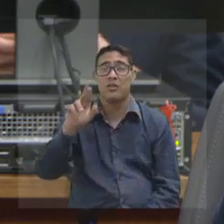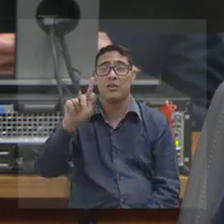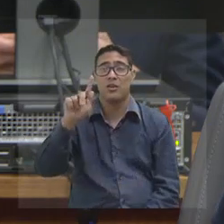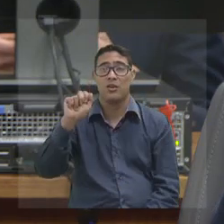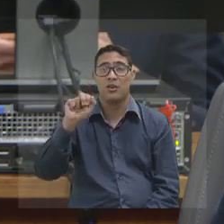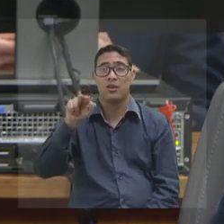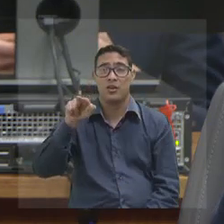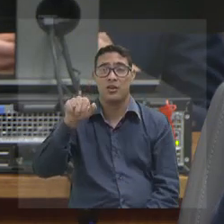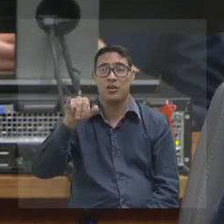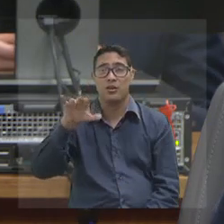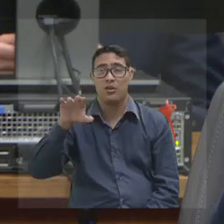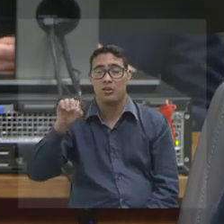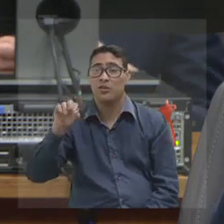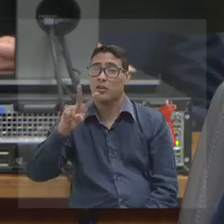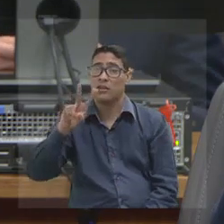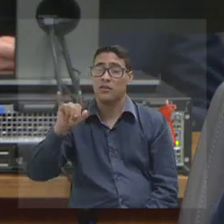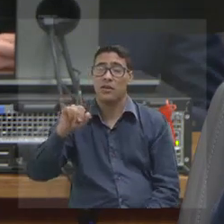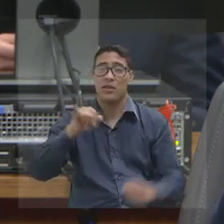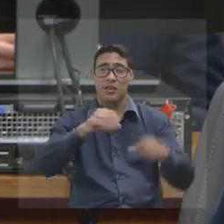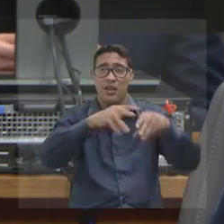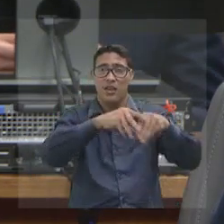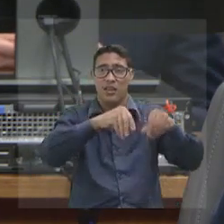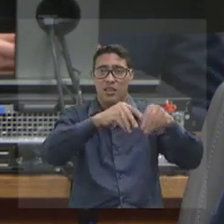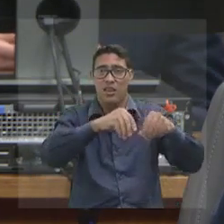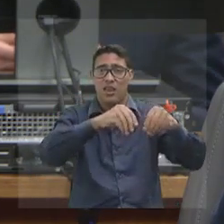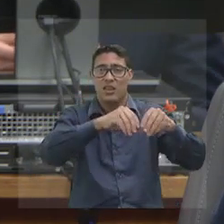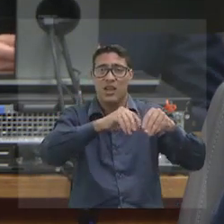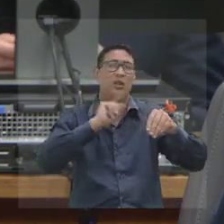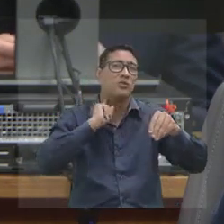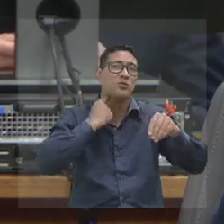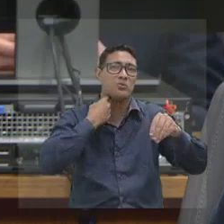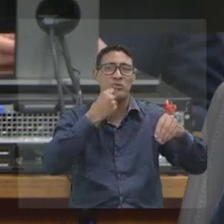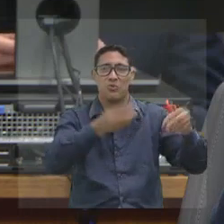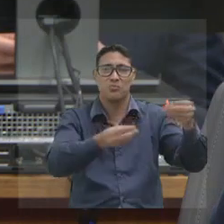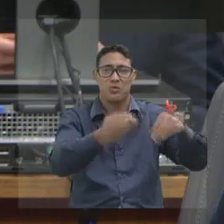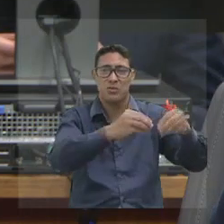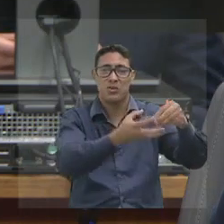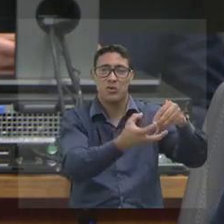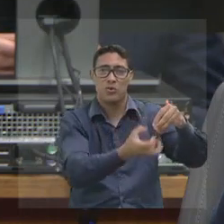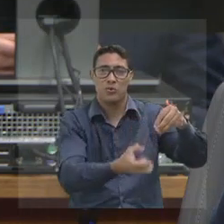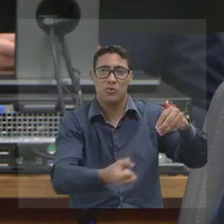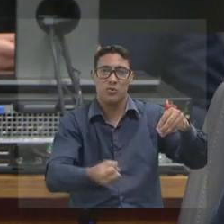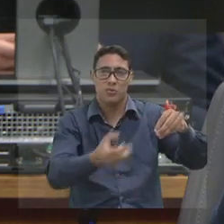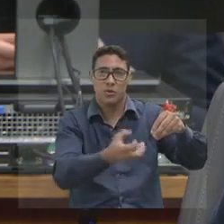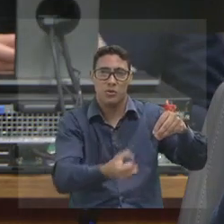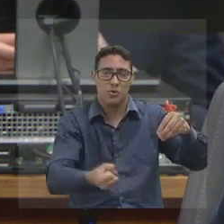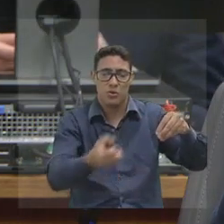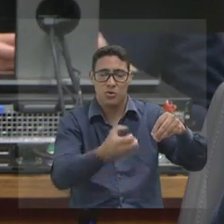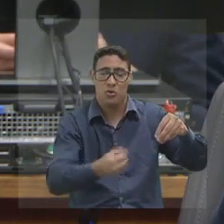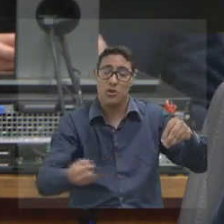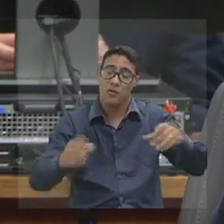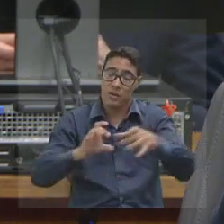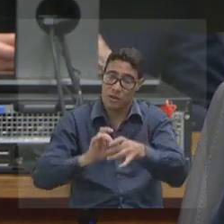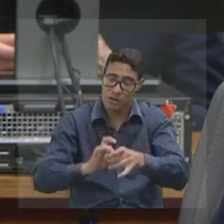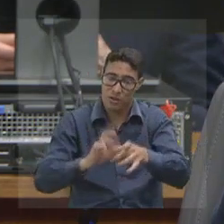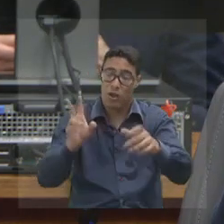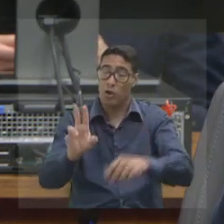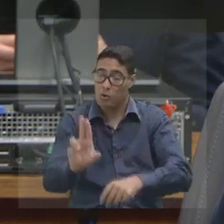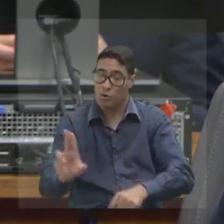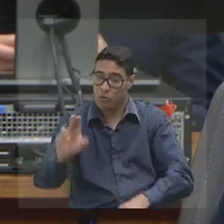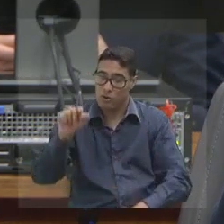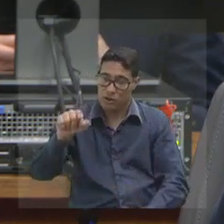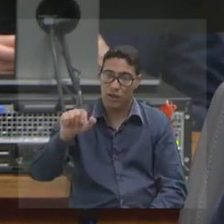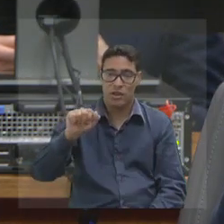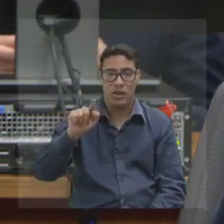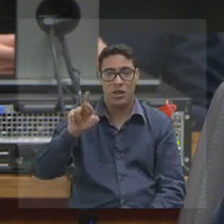seria penetizado e estaria disponível para para nossa agricultura né então eu é